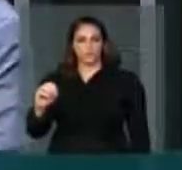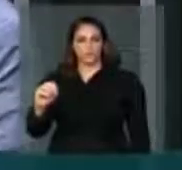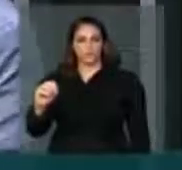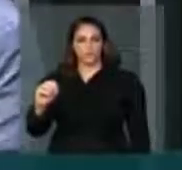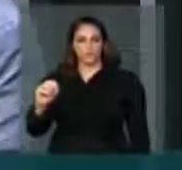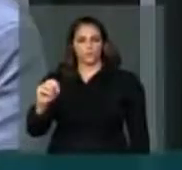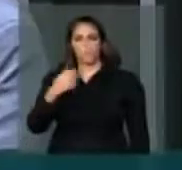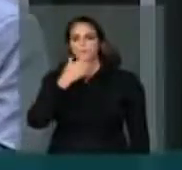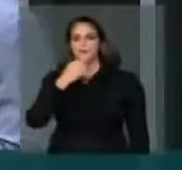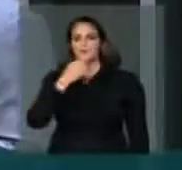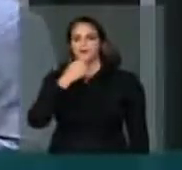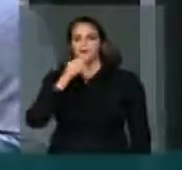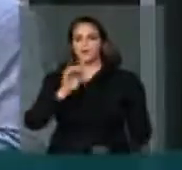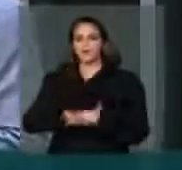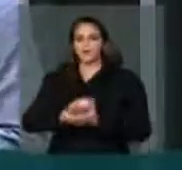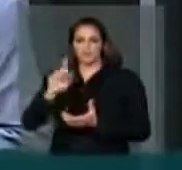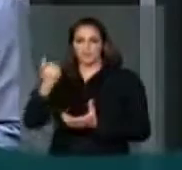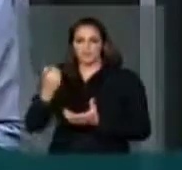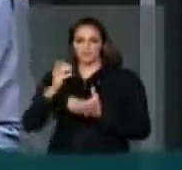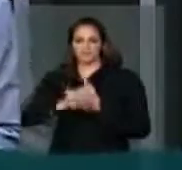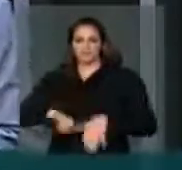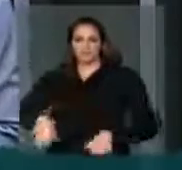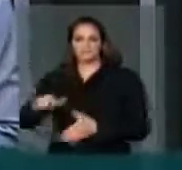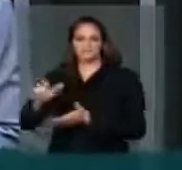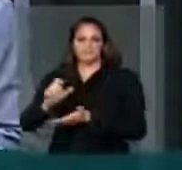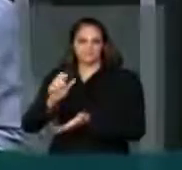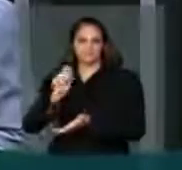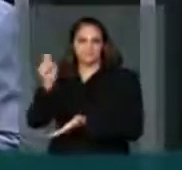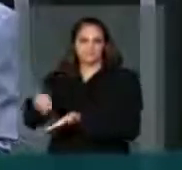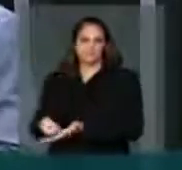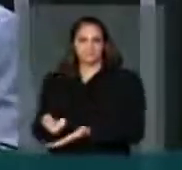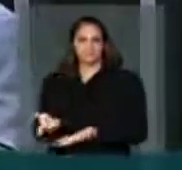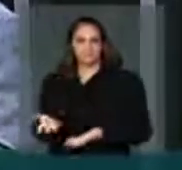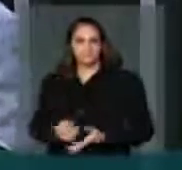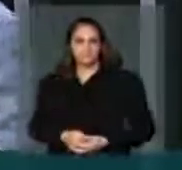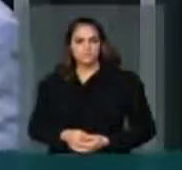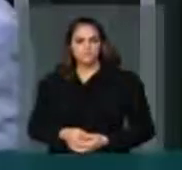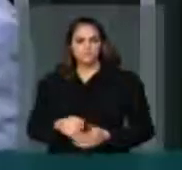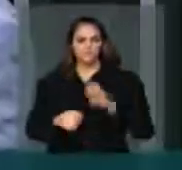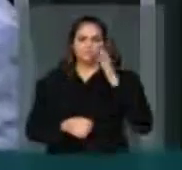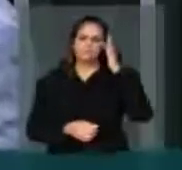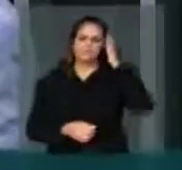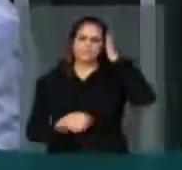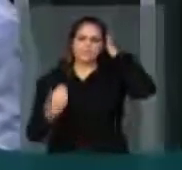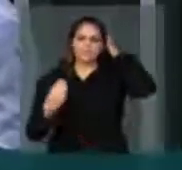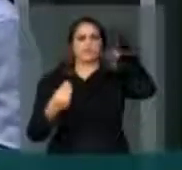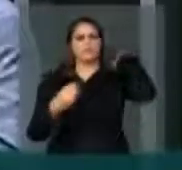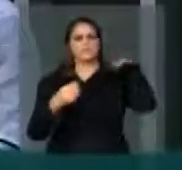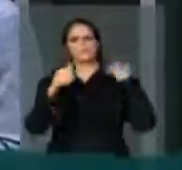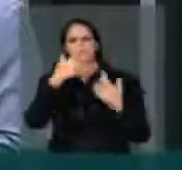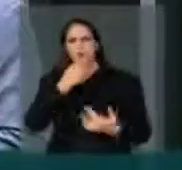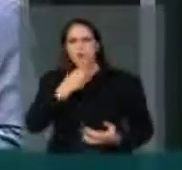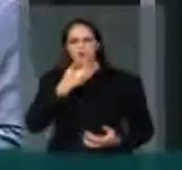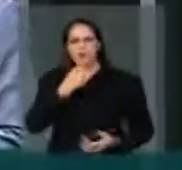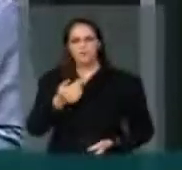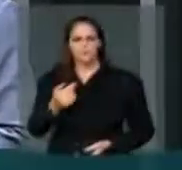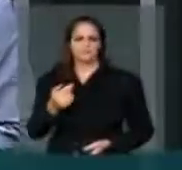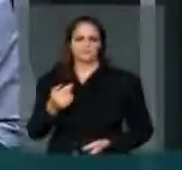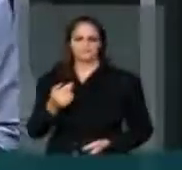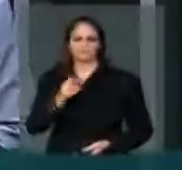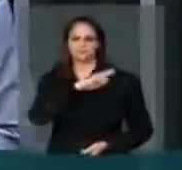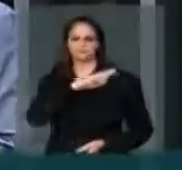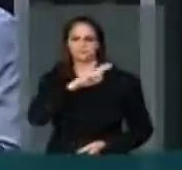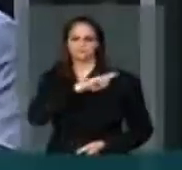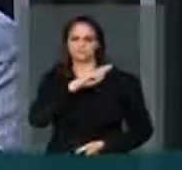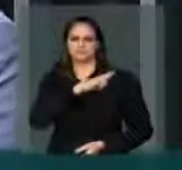ex-marido. Ele também, o homem que é o encarregado de resgatar o nome da Petrobras, ele